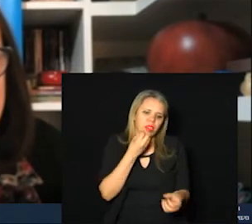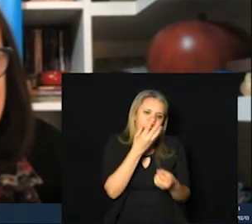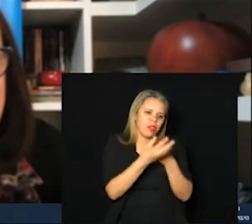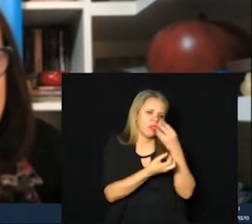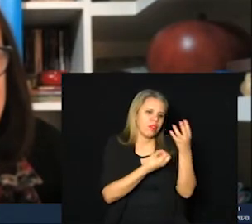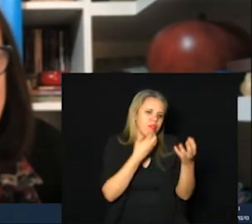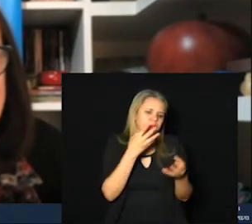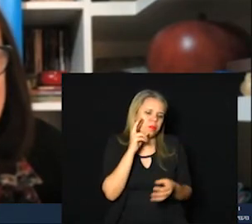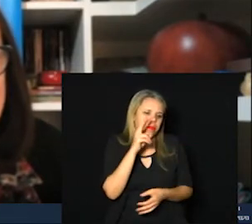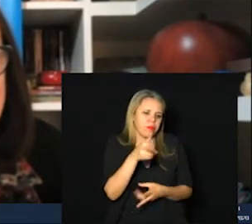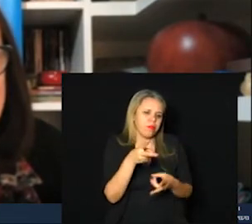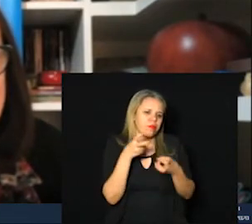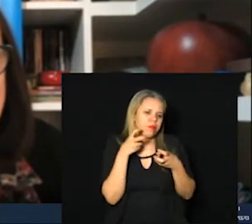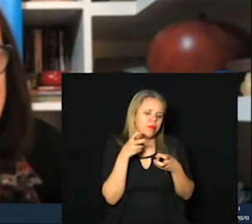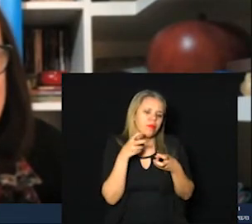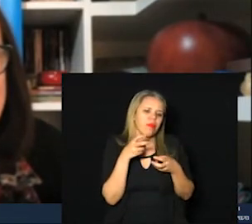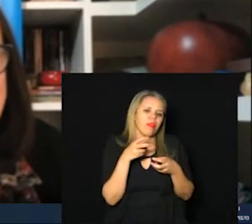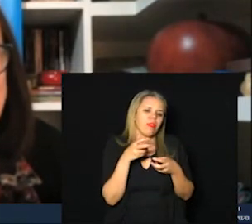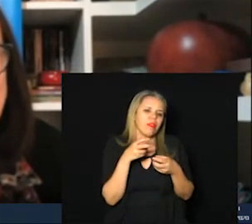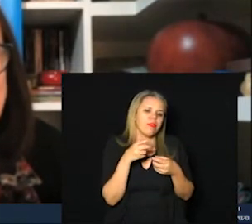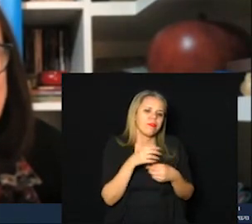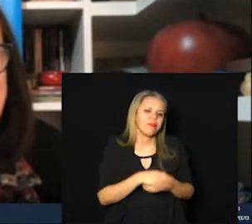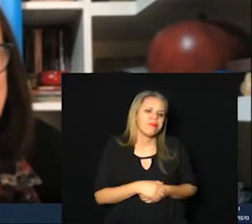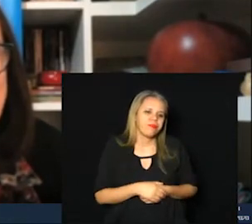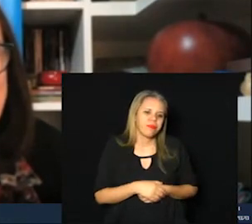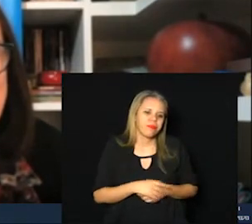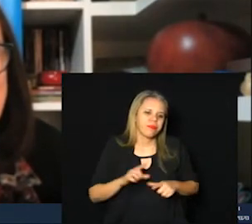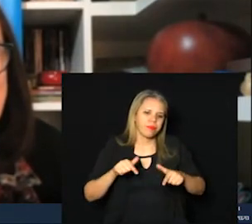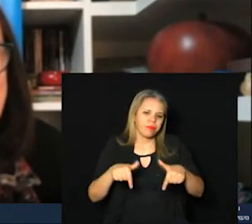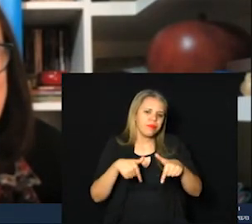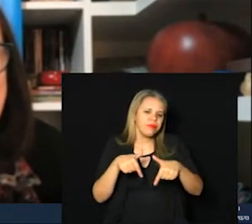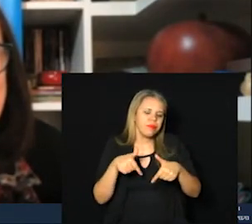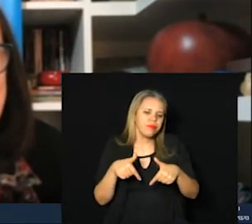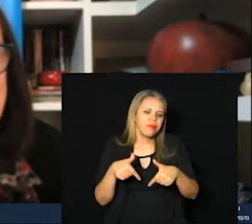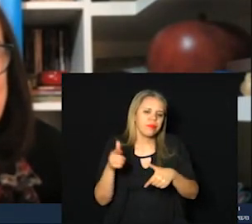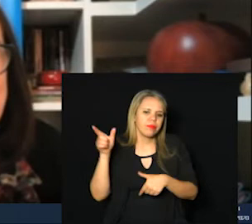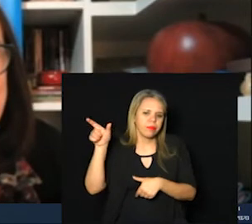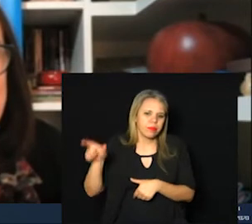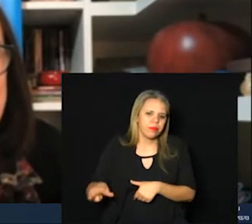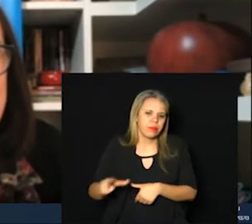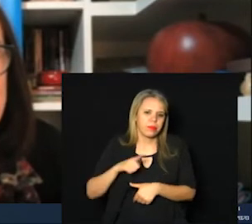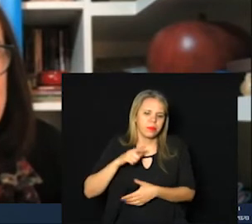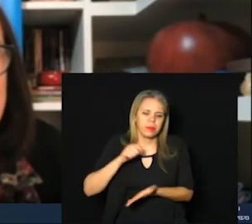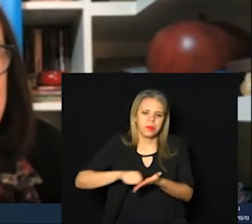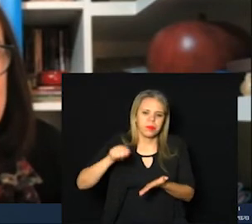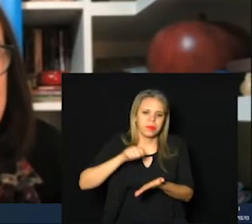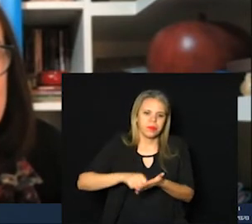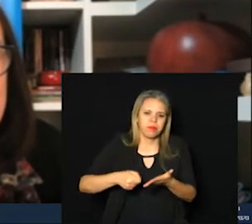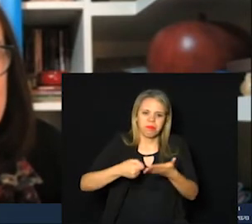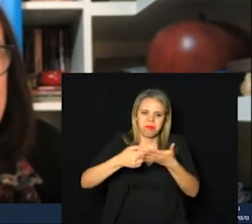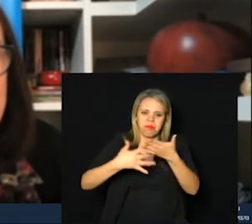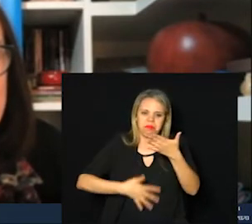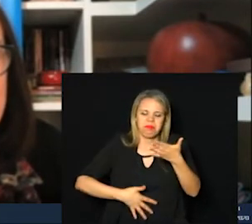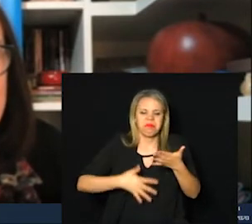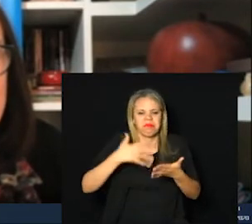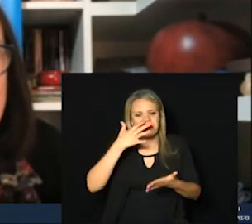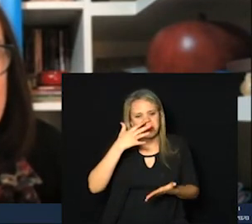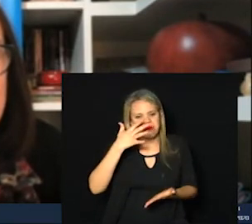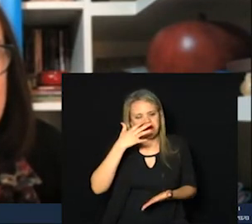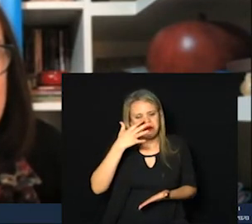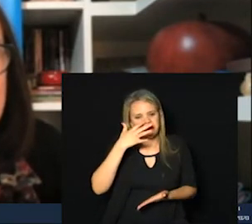vocês puderam perceber, mas na sua atividade. A Marlova tem uma biografia que é invejável